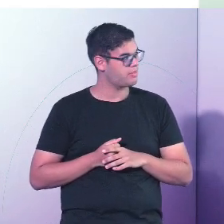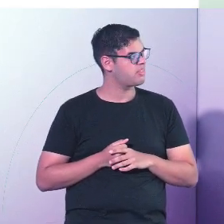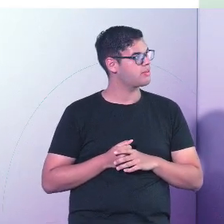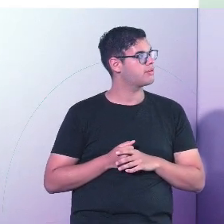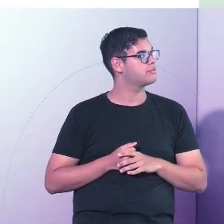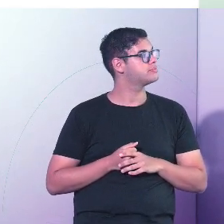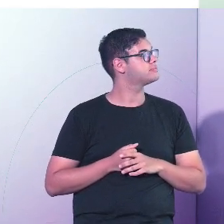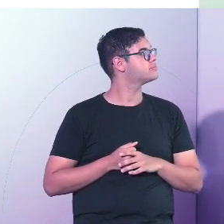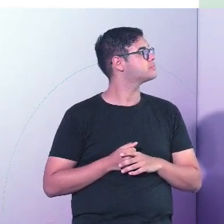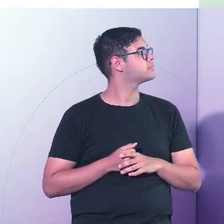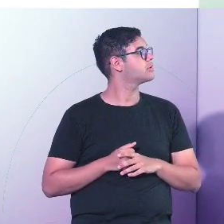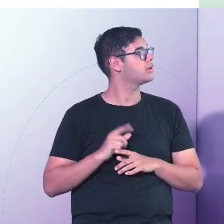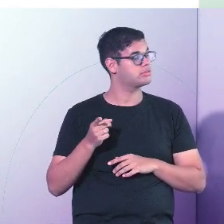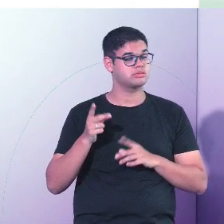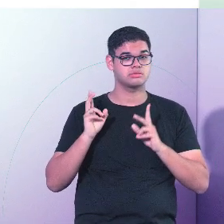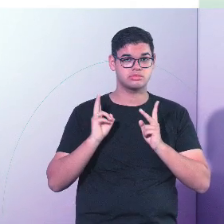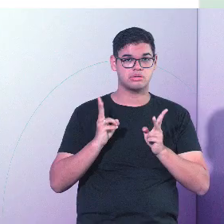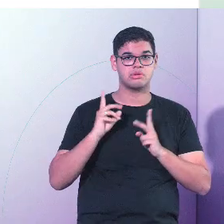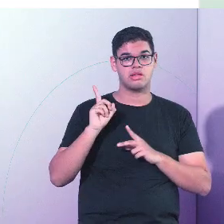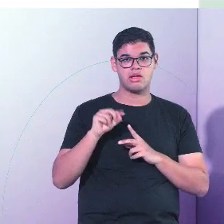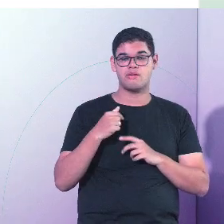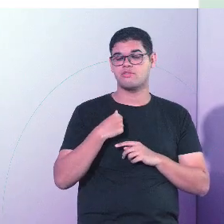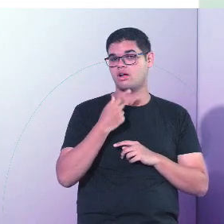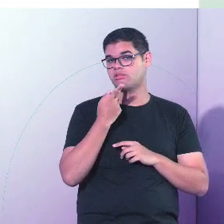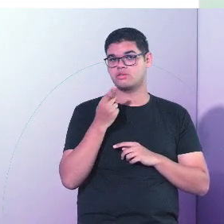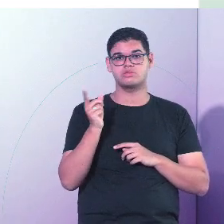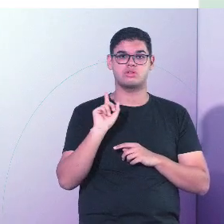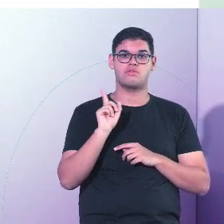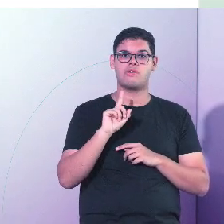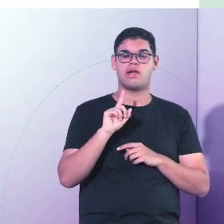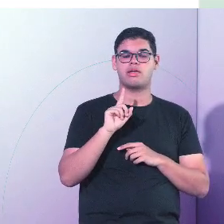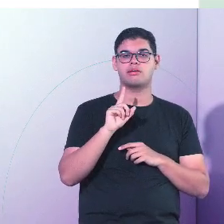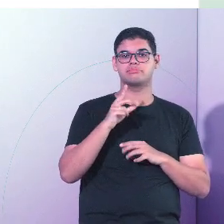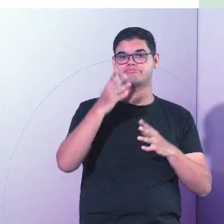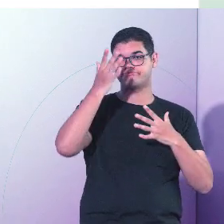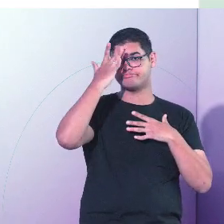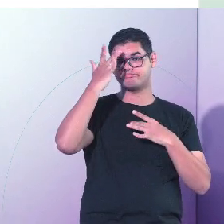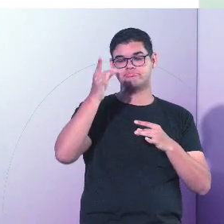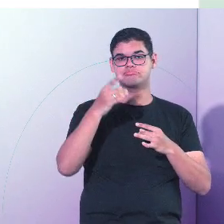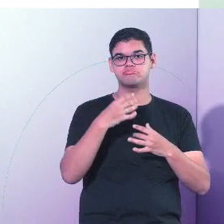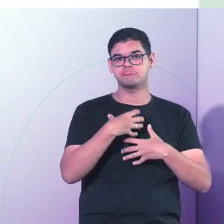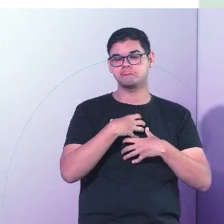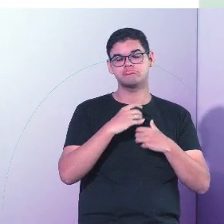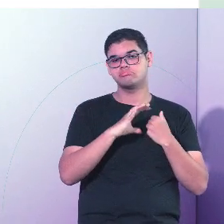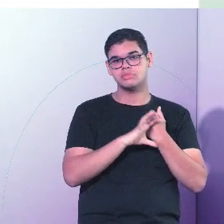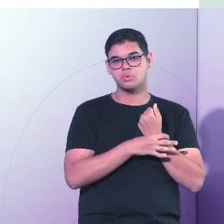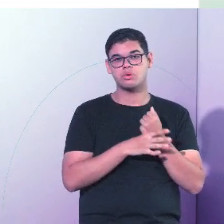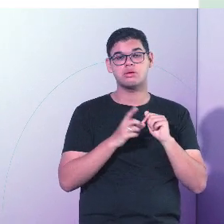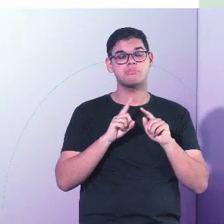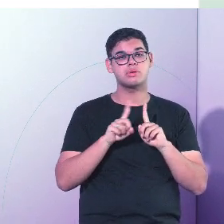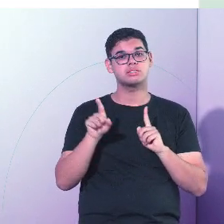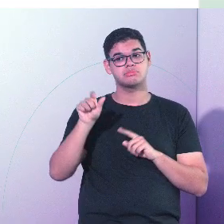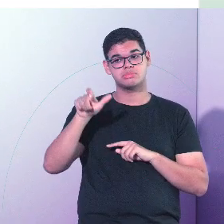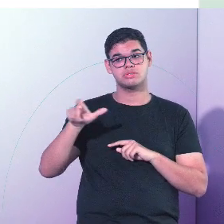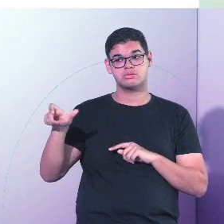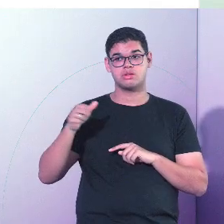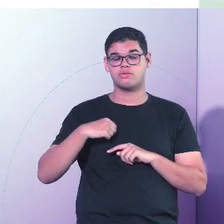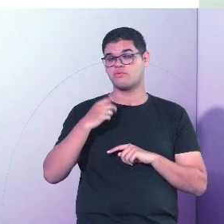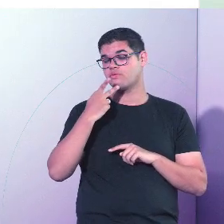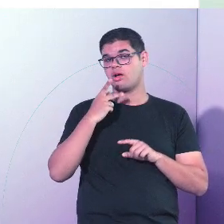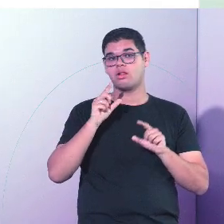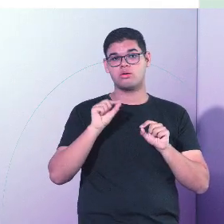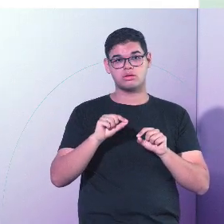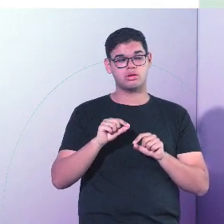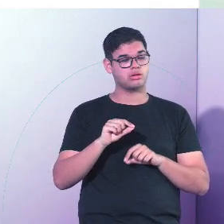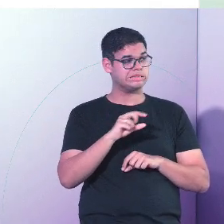sempre é falado e é óbvio, você não vai incorporar uma tecnologia que não seja eficaz e segura. Mas aí as pessoas falam, bom, mas se passou pela